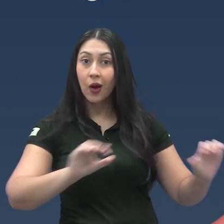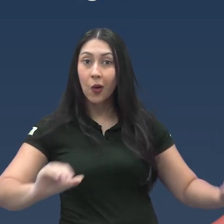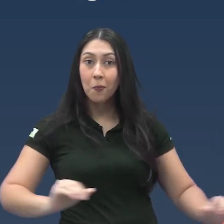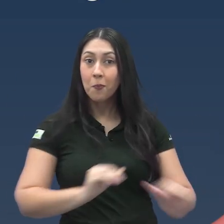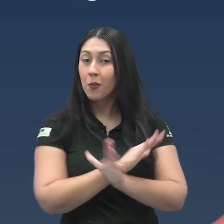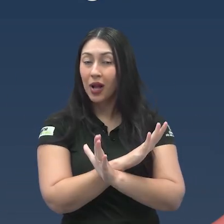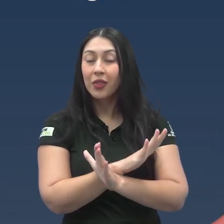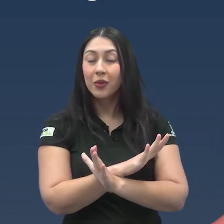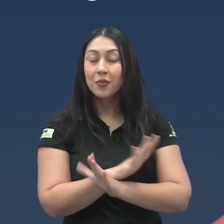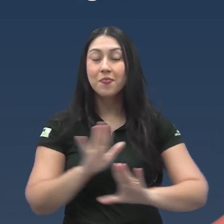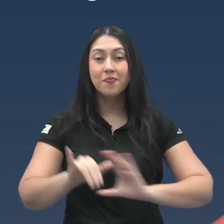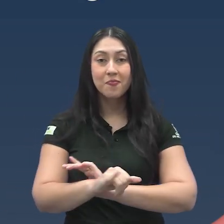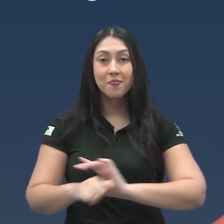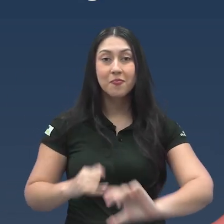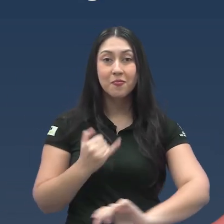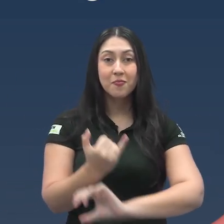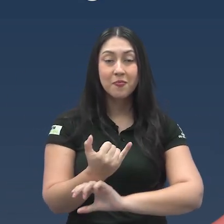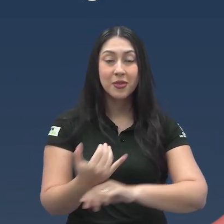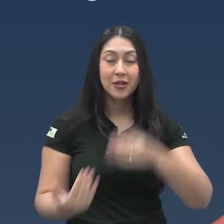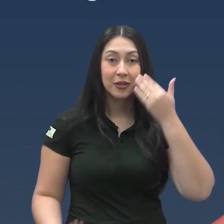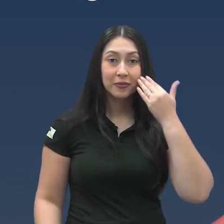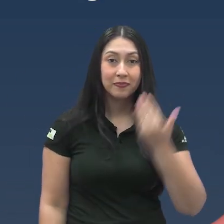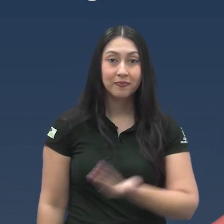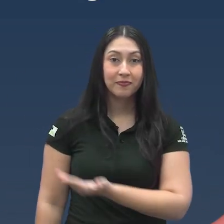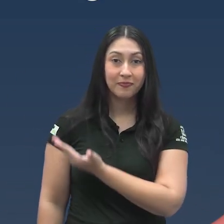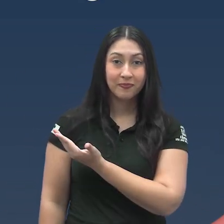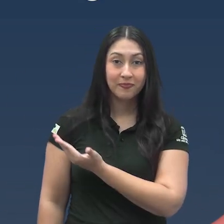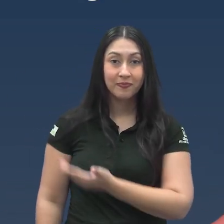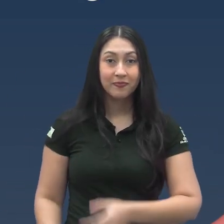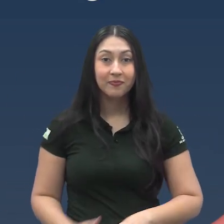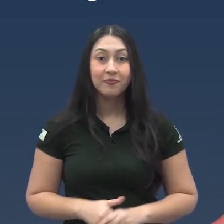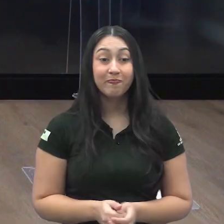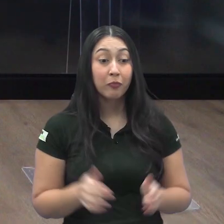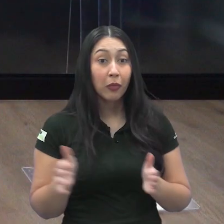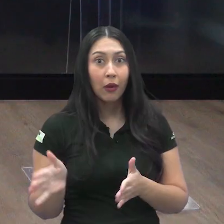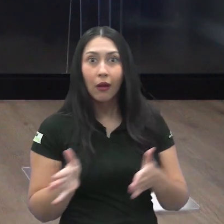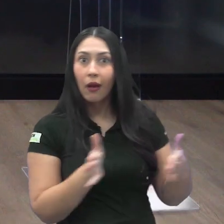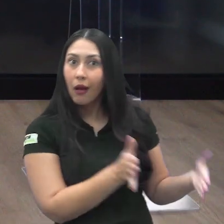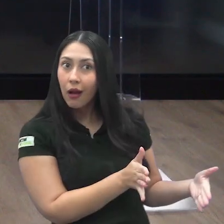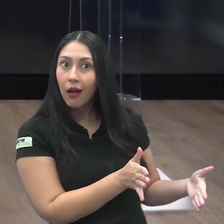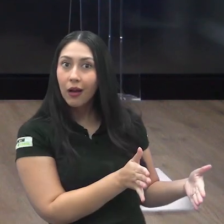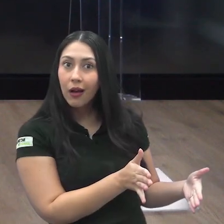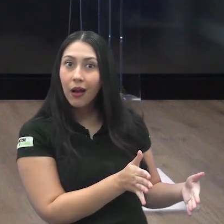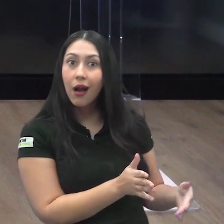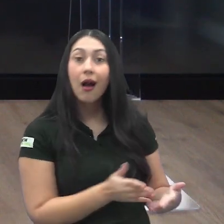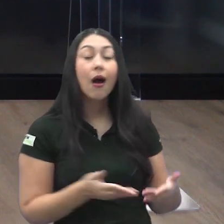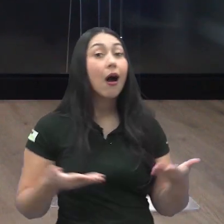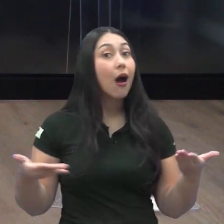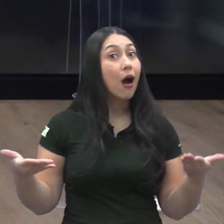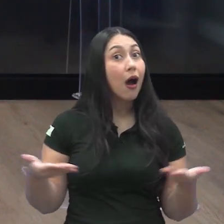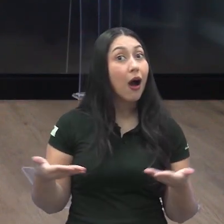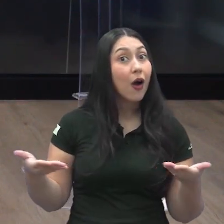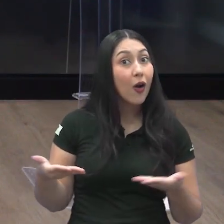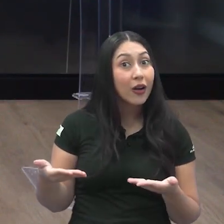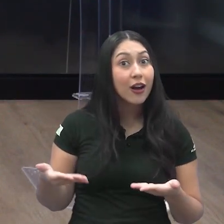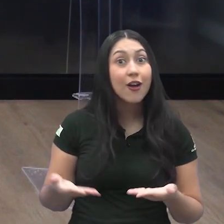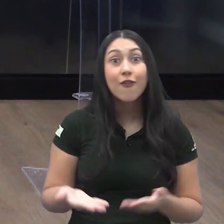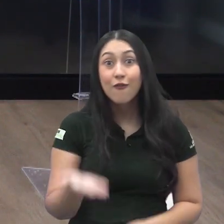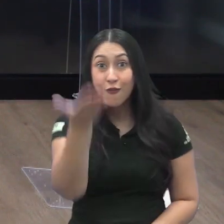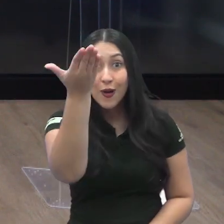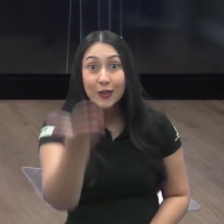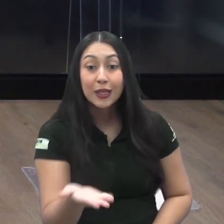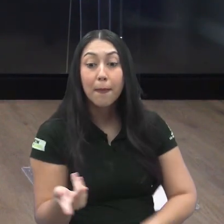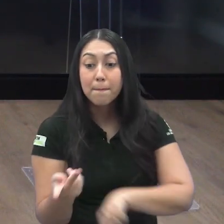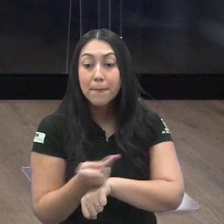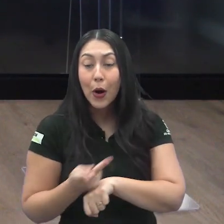os trabalhos em plenário na íntegra no nosso canal do YouTube. Bora mudar de assunto aqui no Boletim Legislativo?